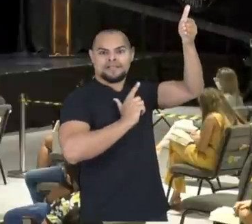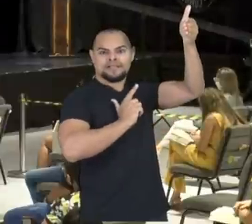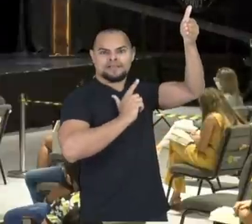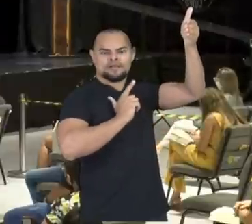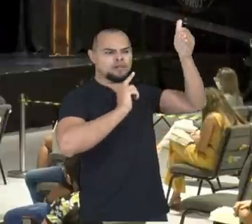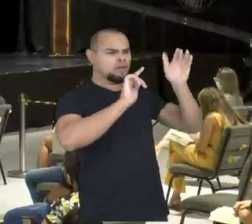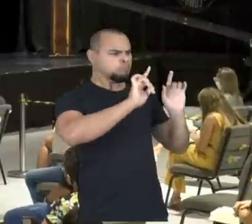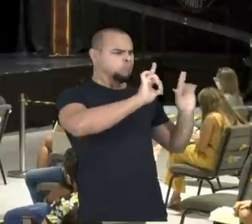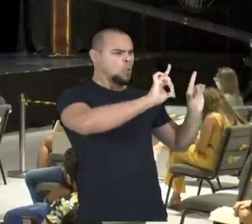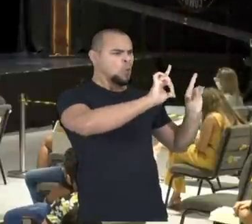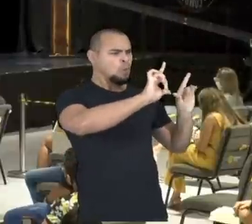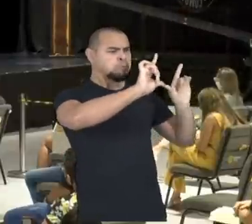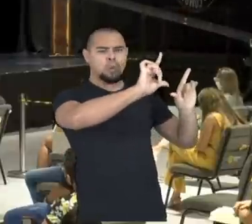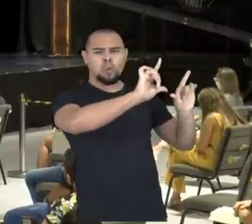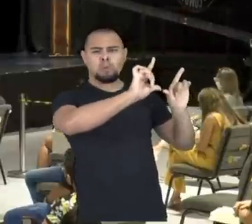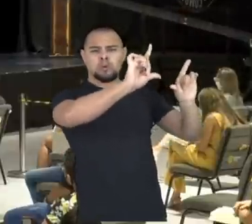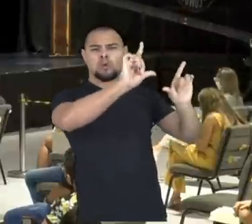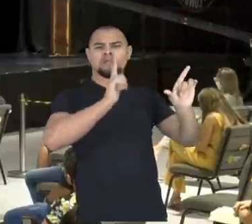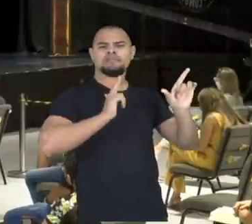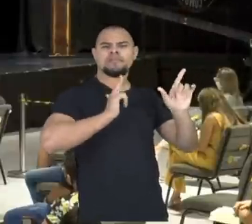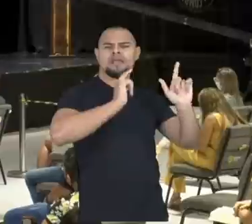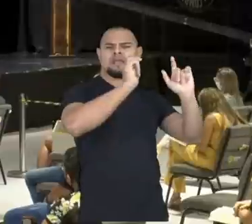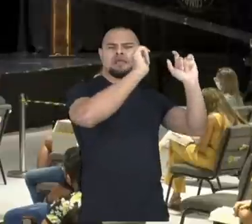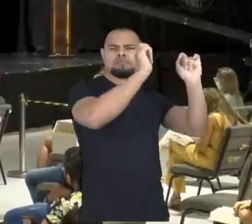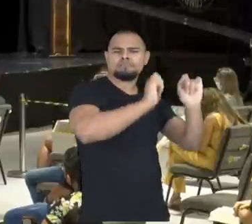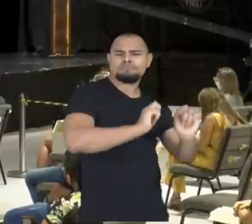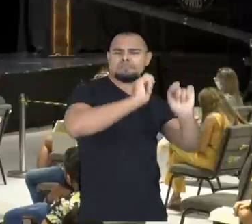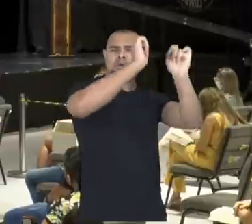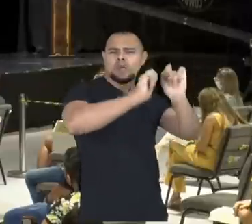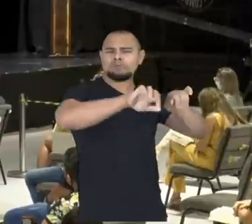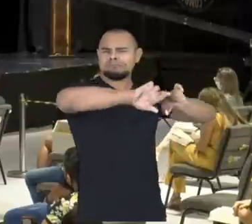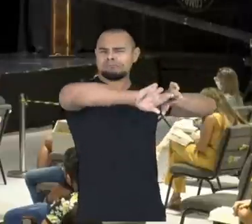esculpidos vários ídolos, várias divindades,